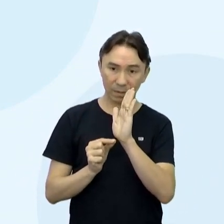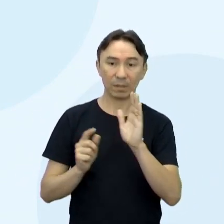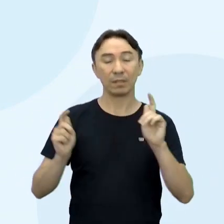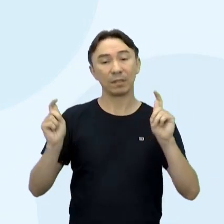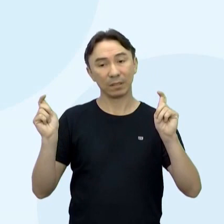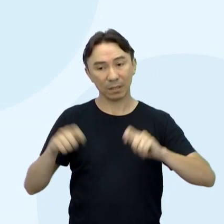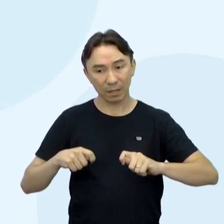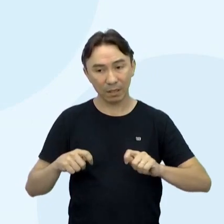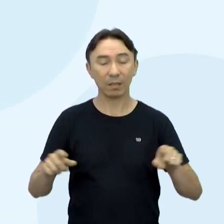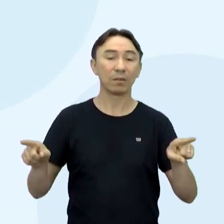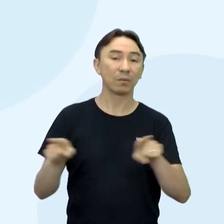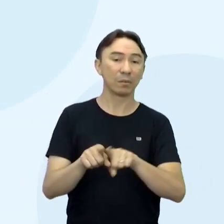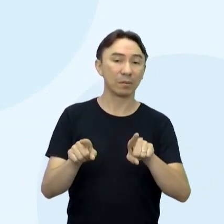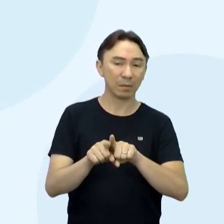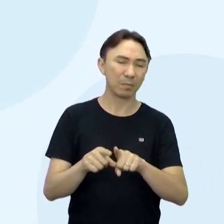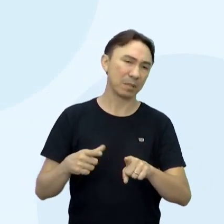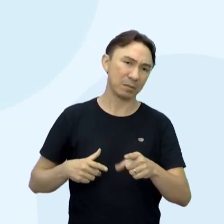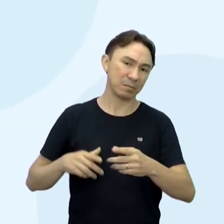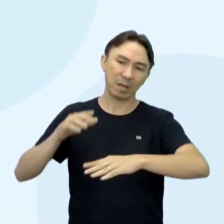na mão na massa mesmo,